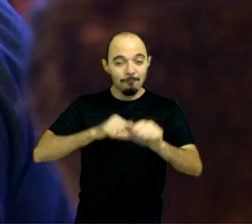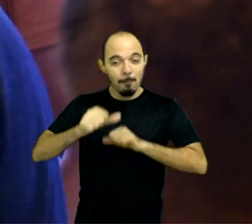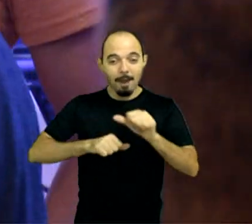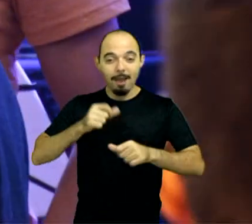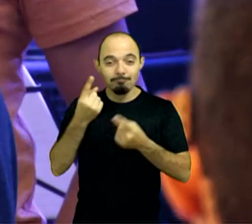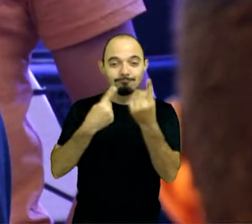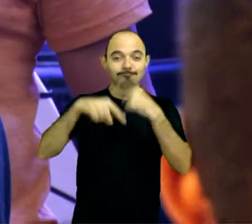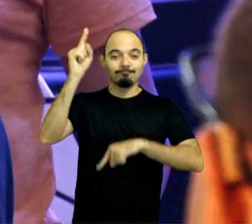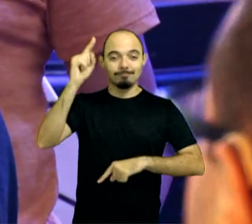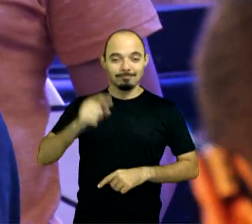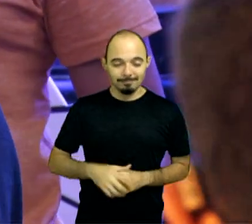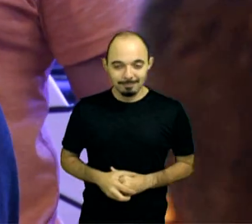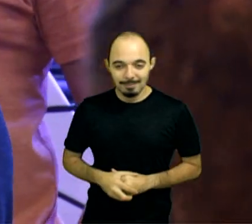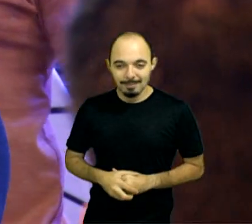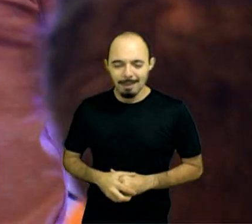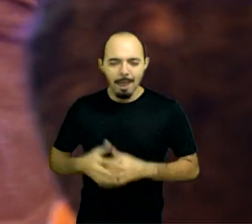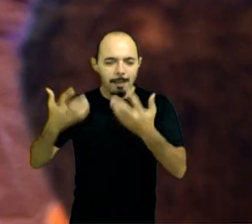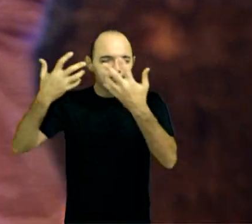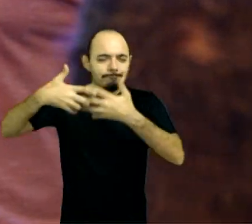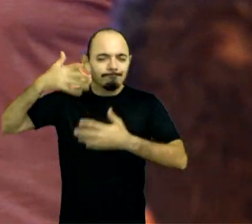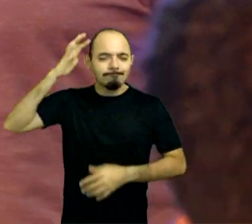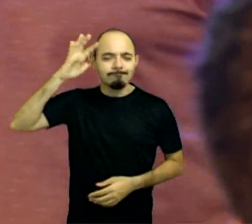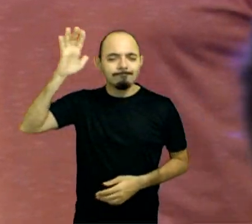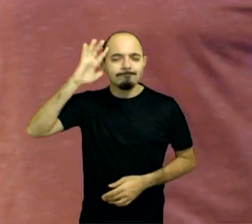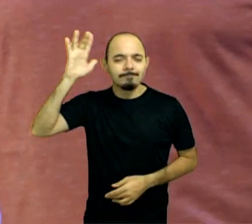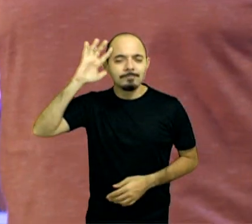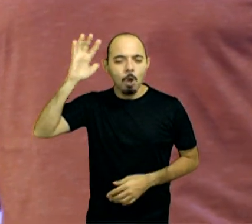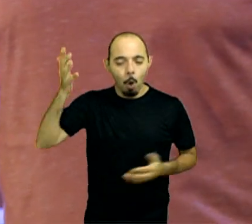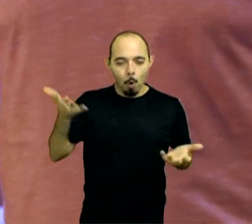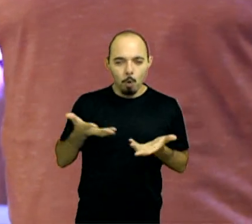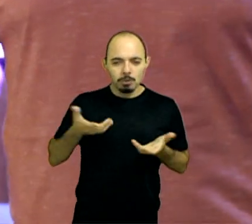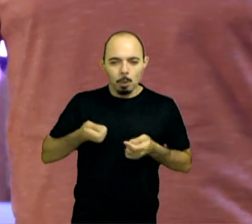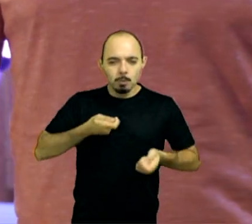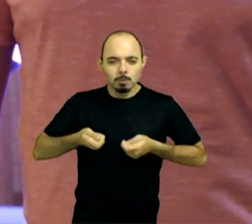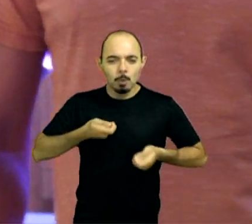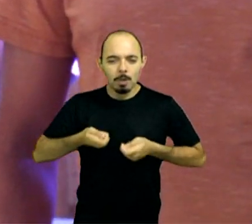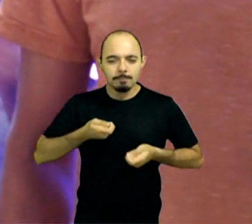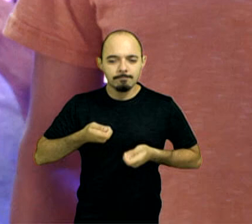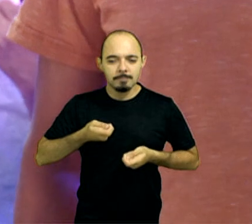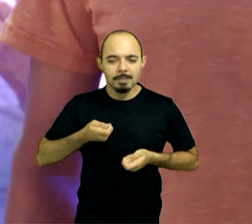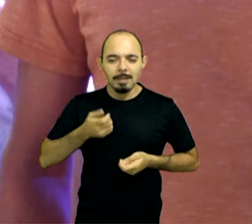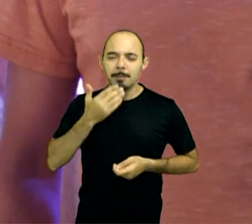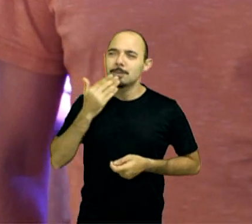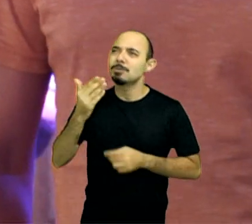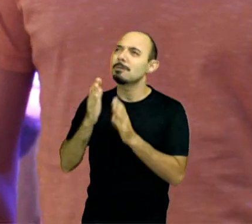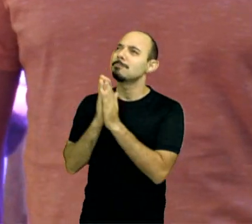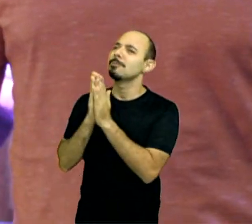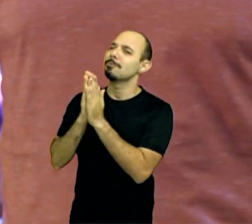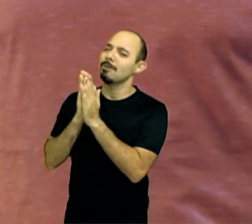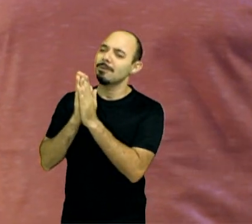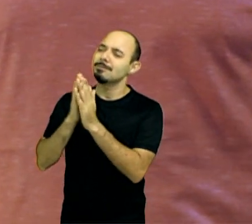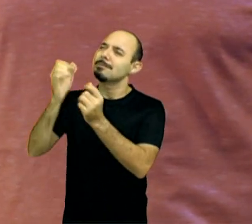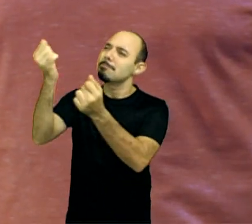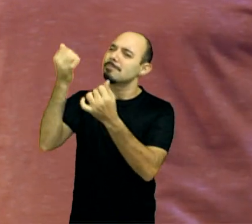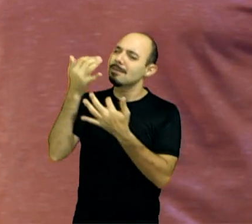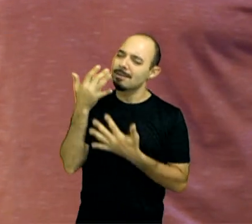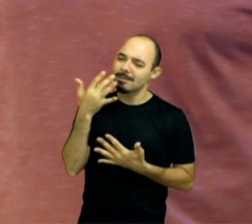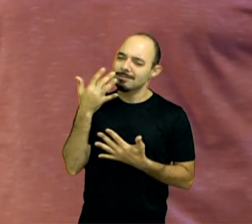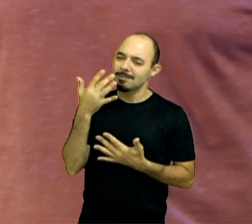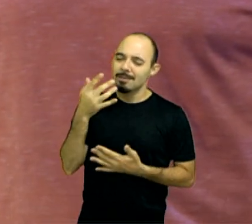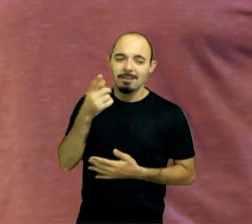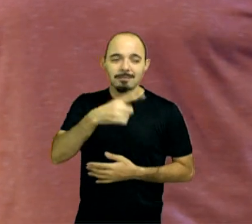Quando eu meditava hoje sobre domínio próprio, Deus me dá graça para abençoar esse povo, Senhor. Quantas coisas a gente